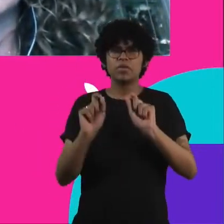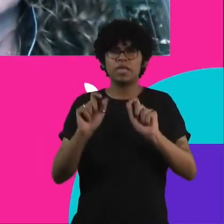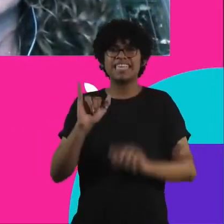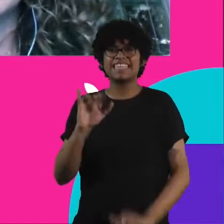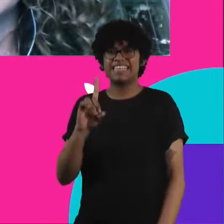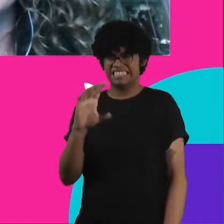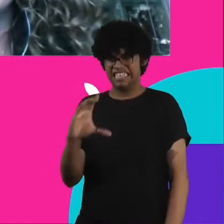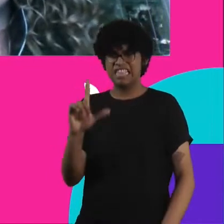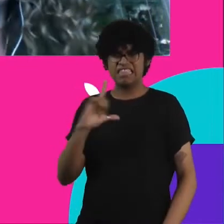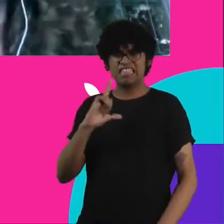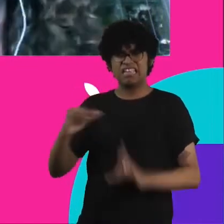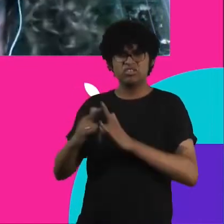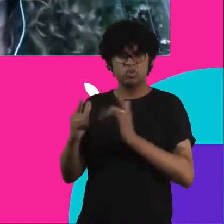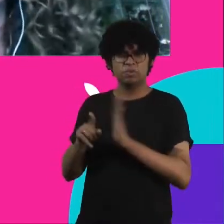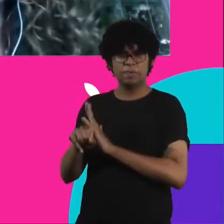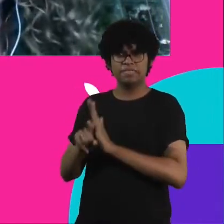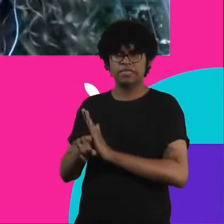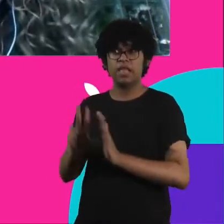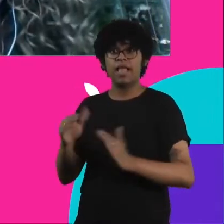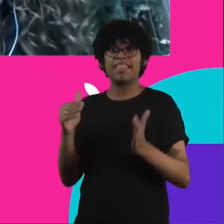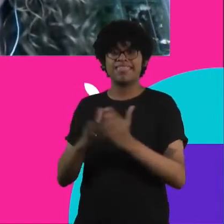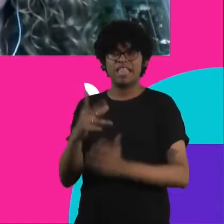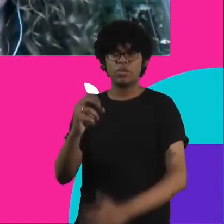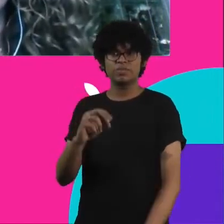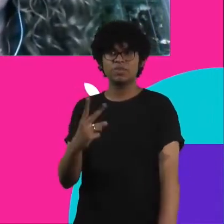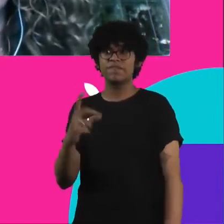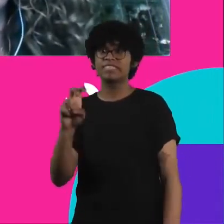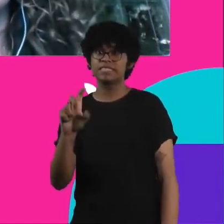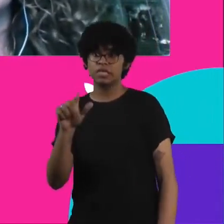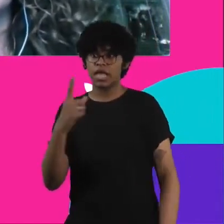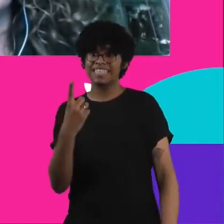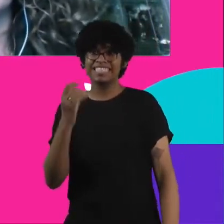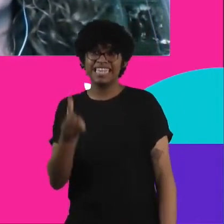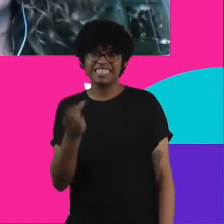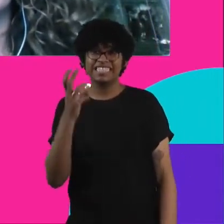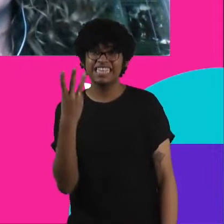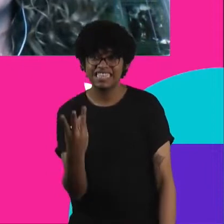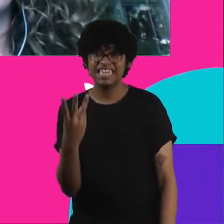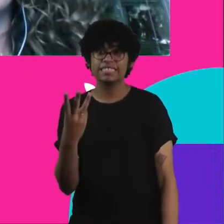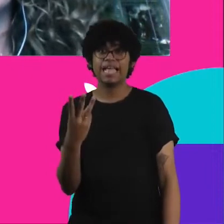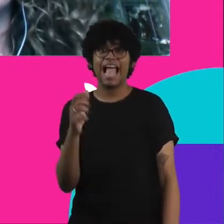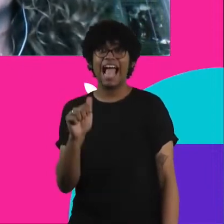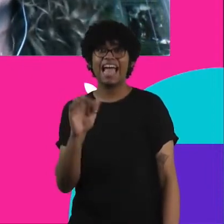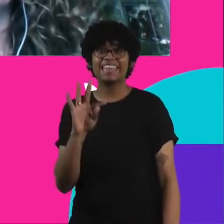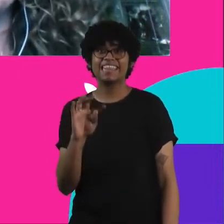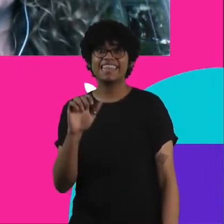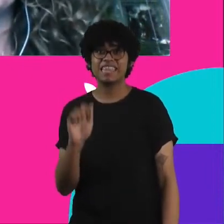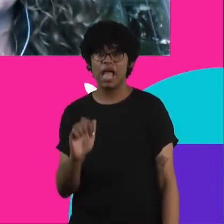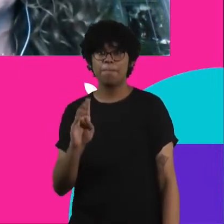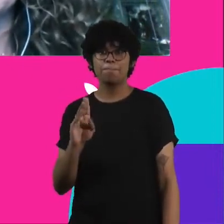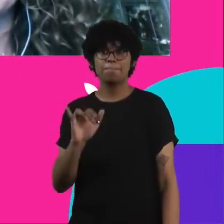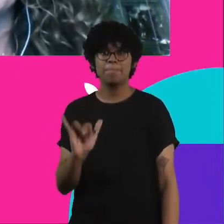IDC, que apontou que a gente até 2025 ia chegar a 163 zettabytes de dados, que é uma nova